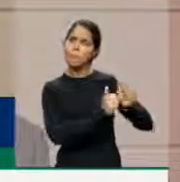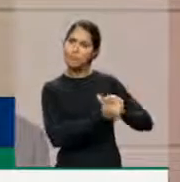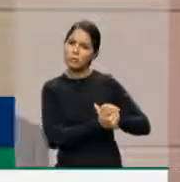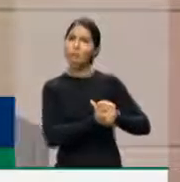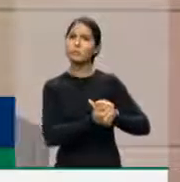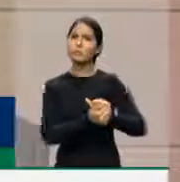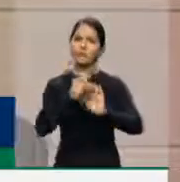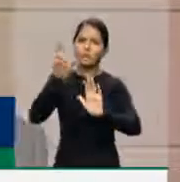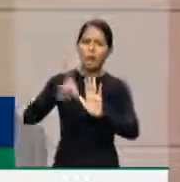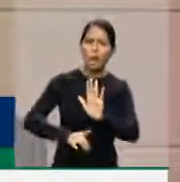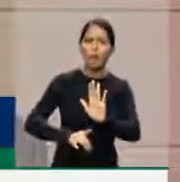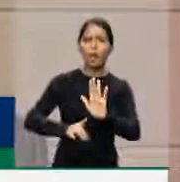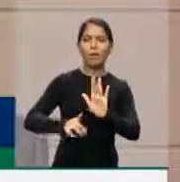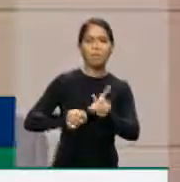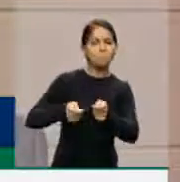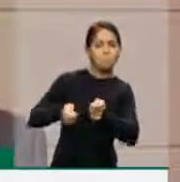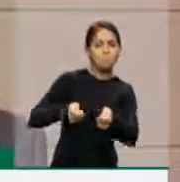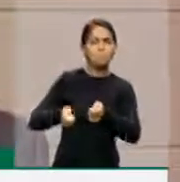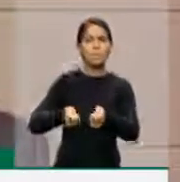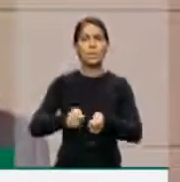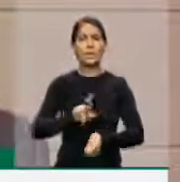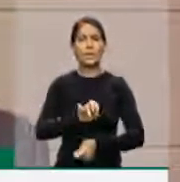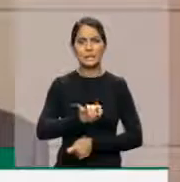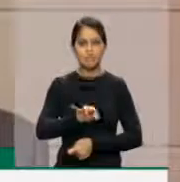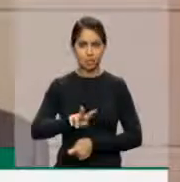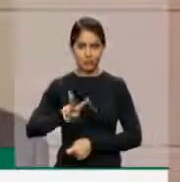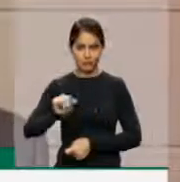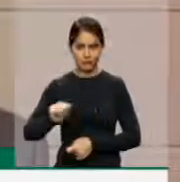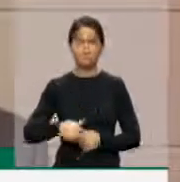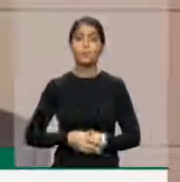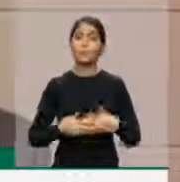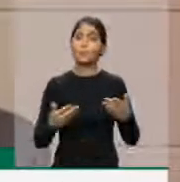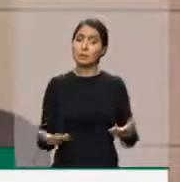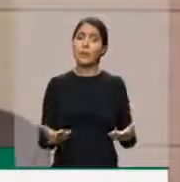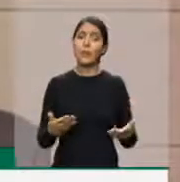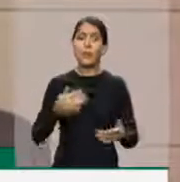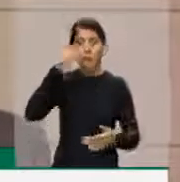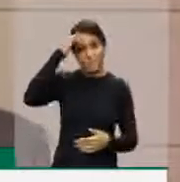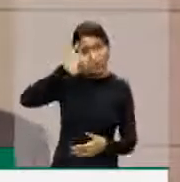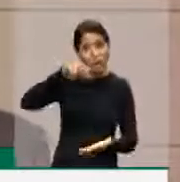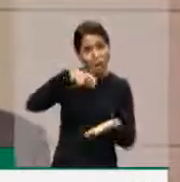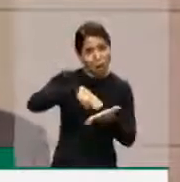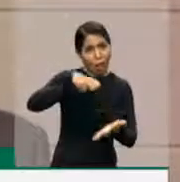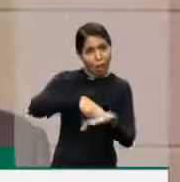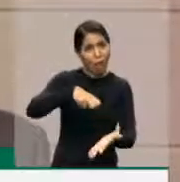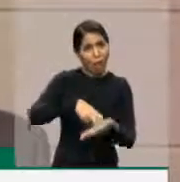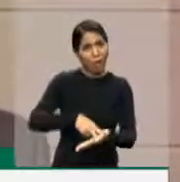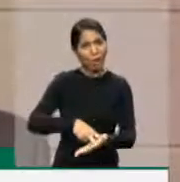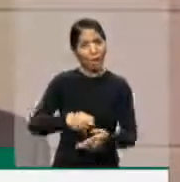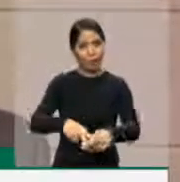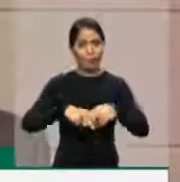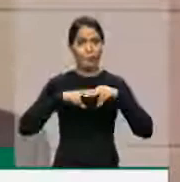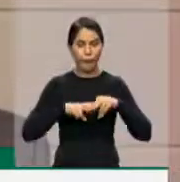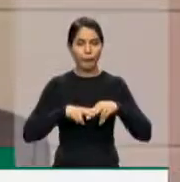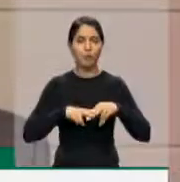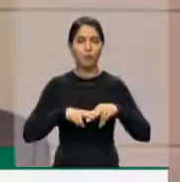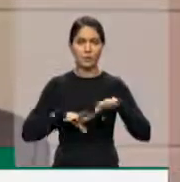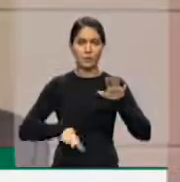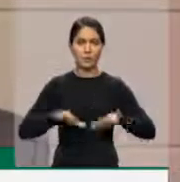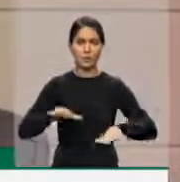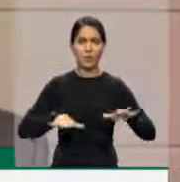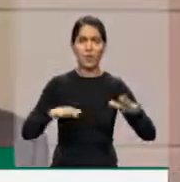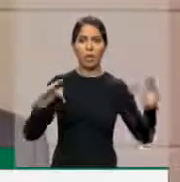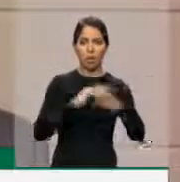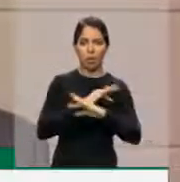é importante evitar a impunidade em crimes que provocam crimes de